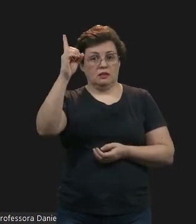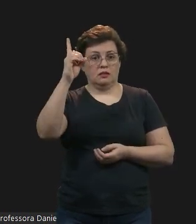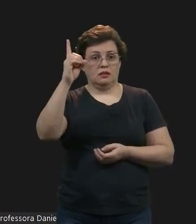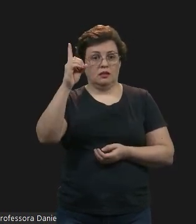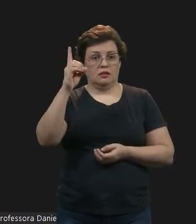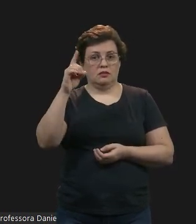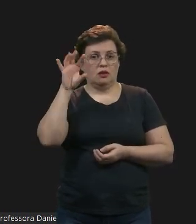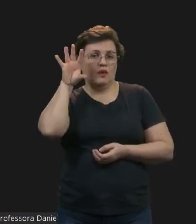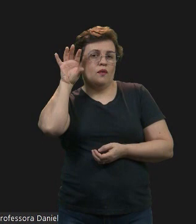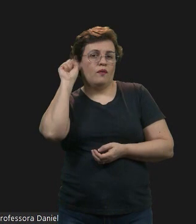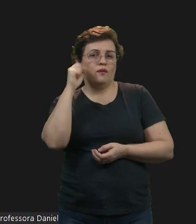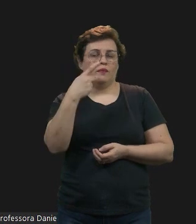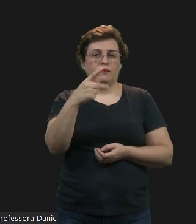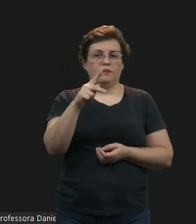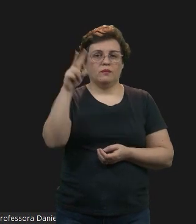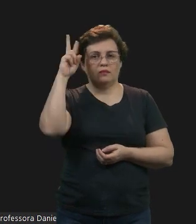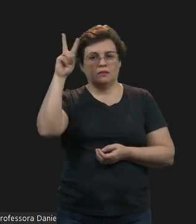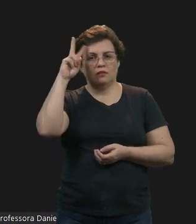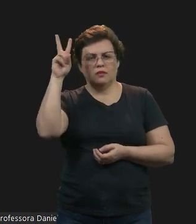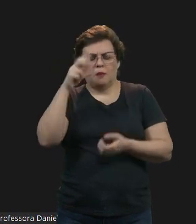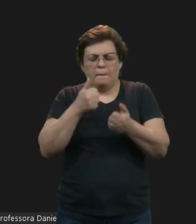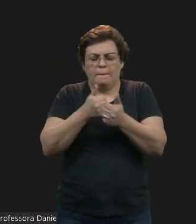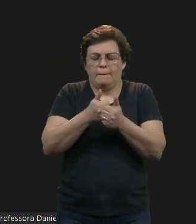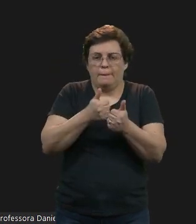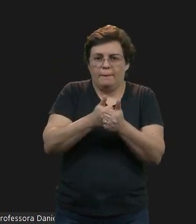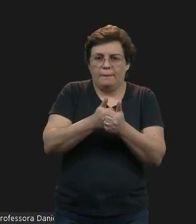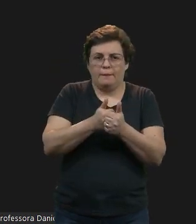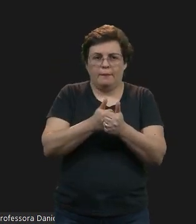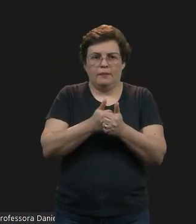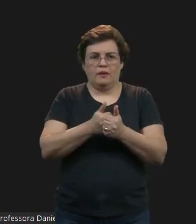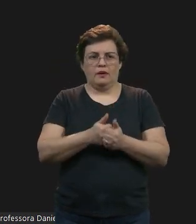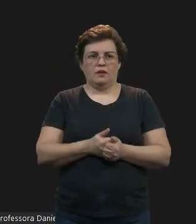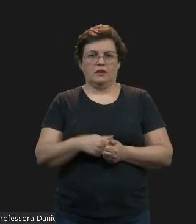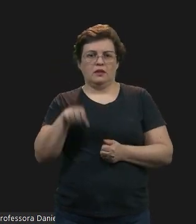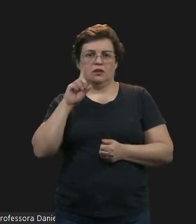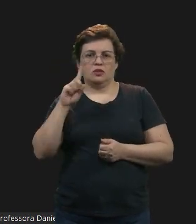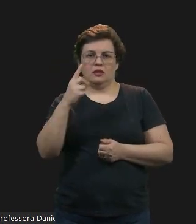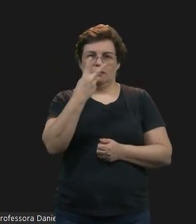Quisera Deus ouvir suas histórias bem de perto. E exatamente dia